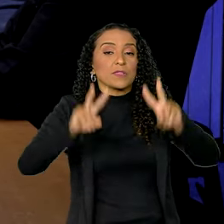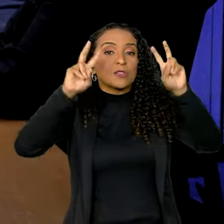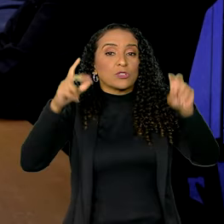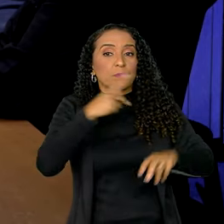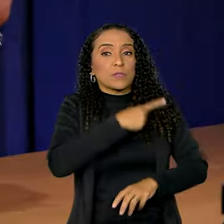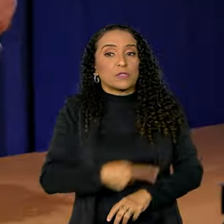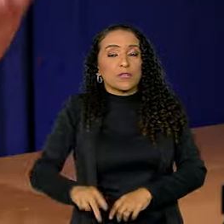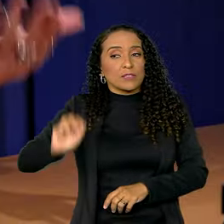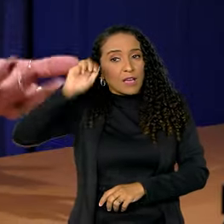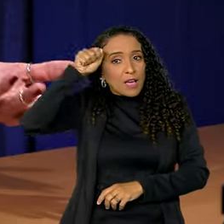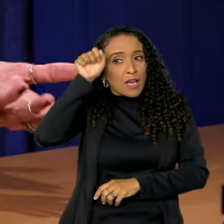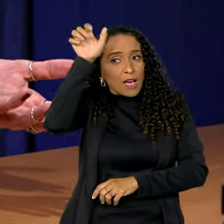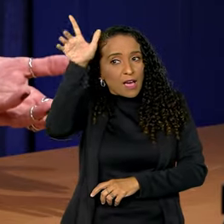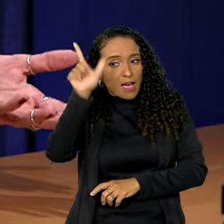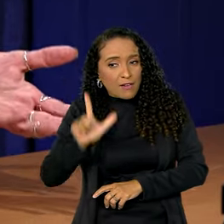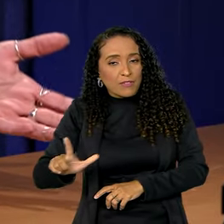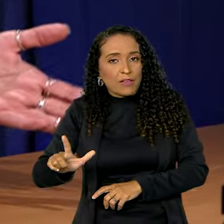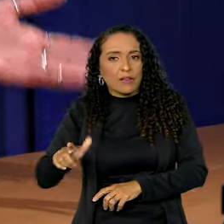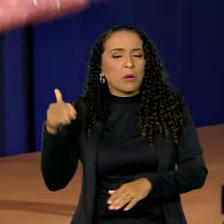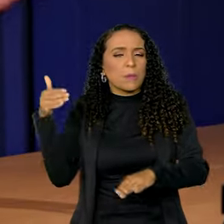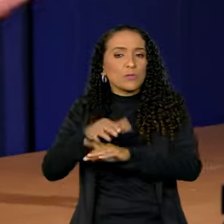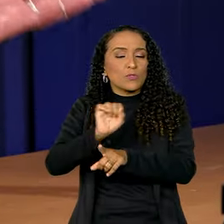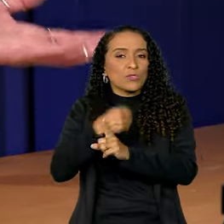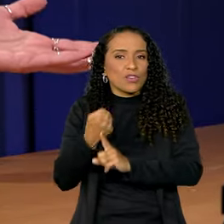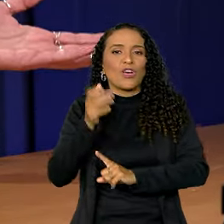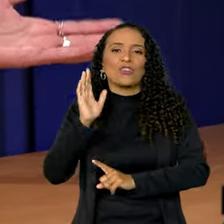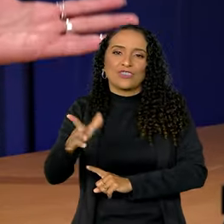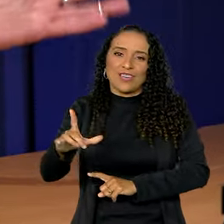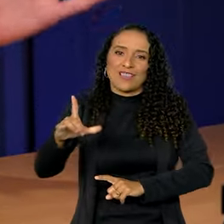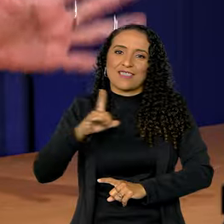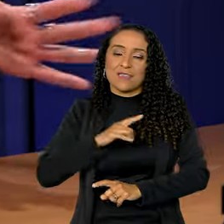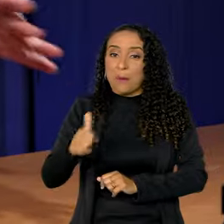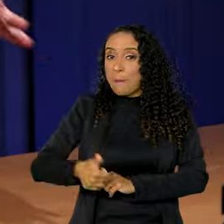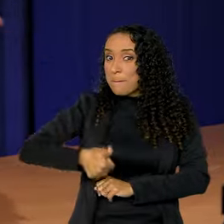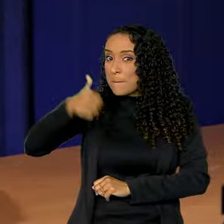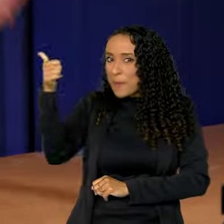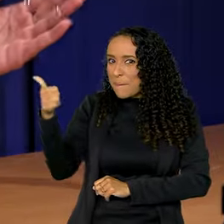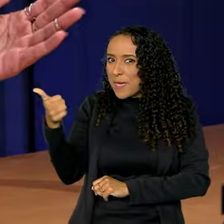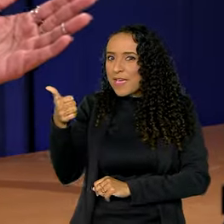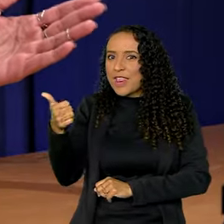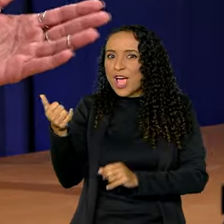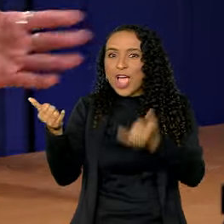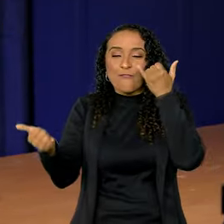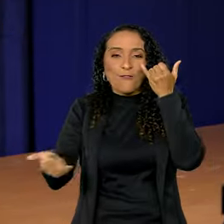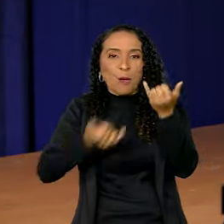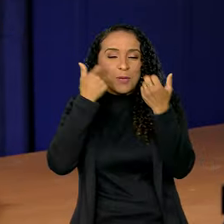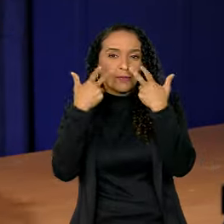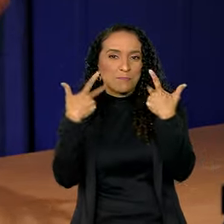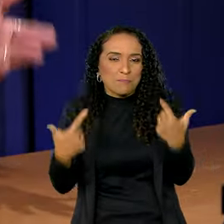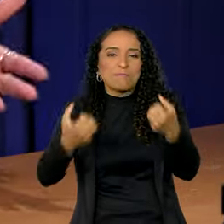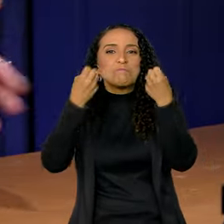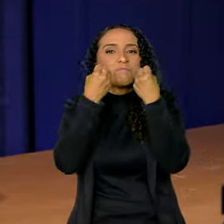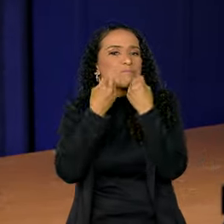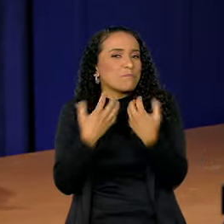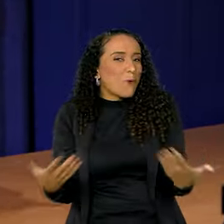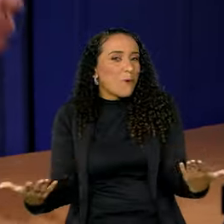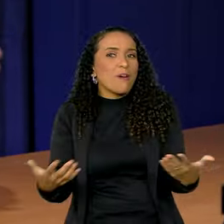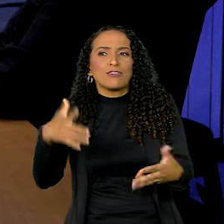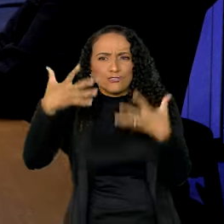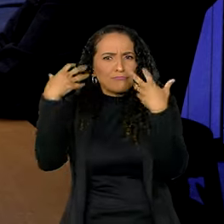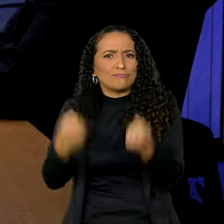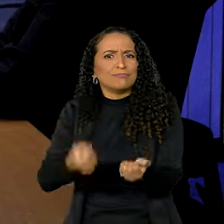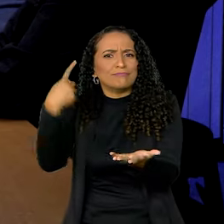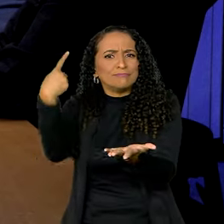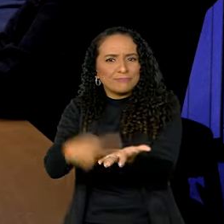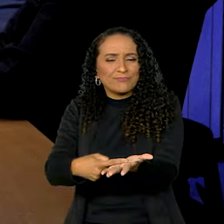Sula africana no que diz respeito a participação social já tivemos uma primeira grande notícia eles se comprometeram que